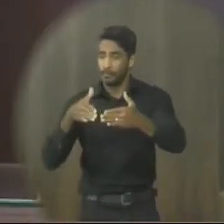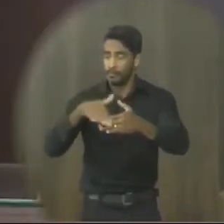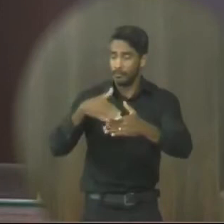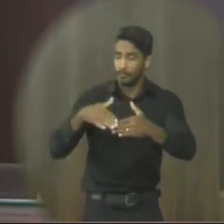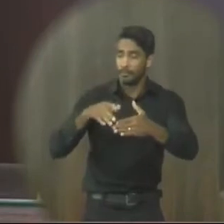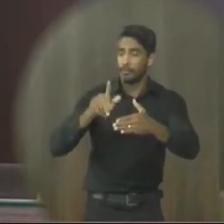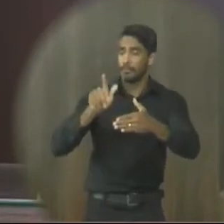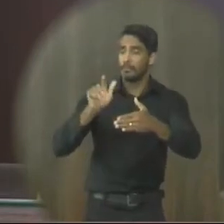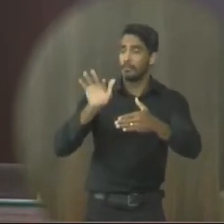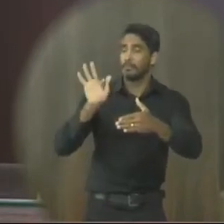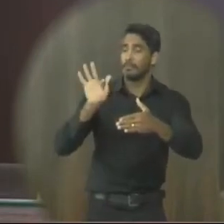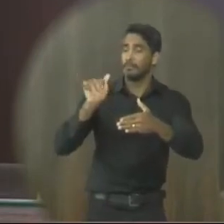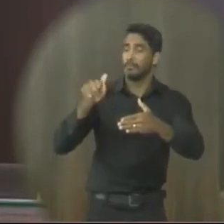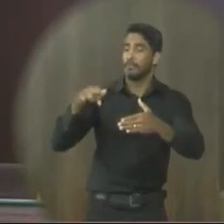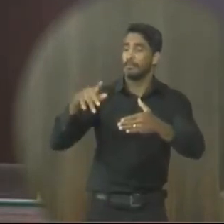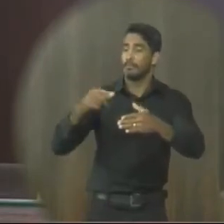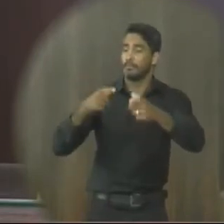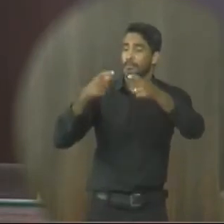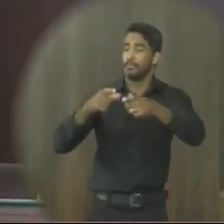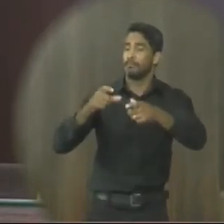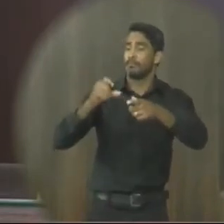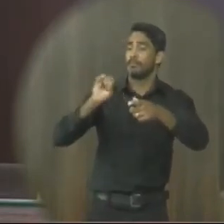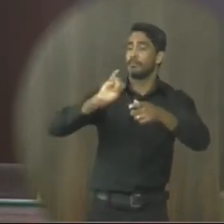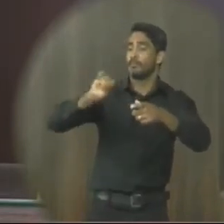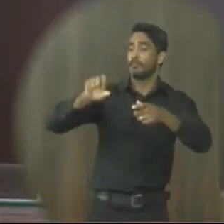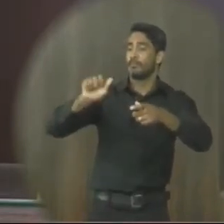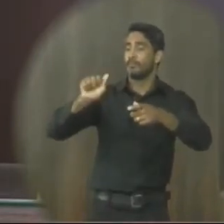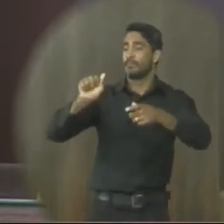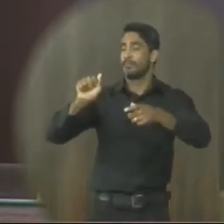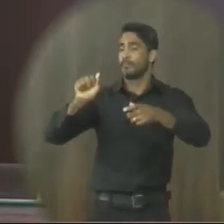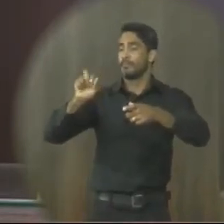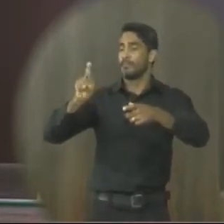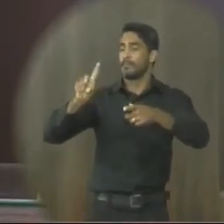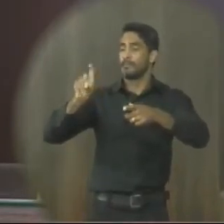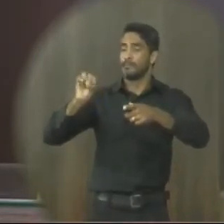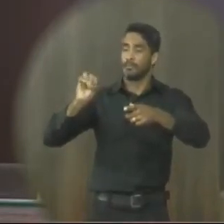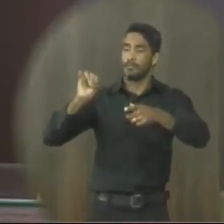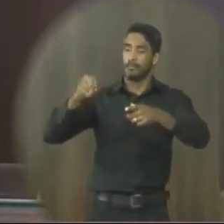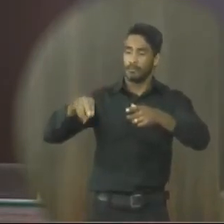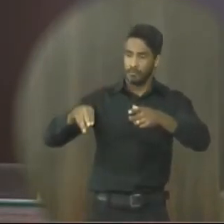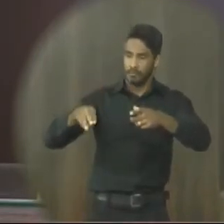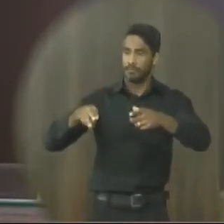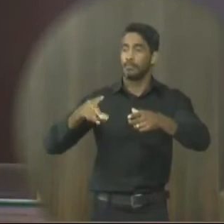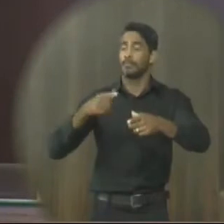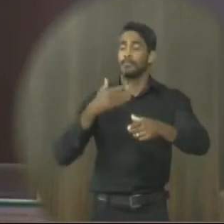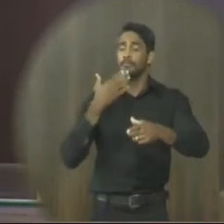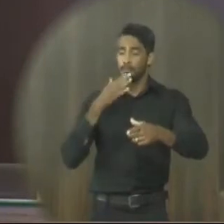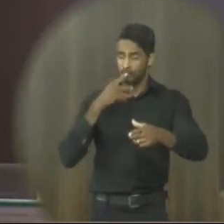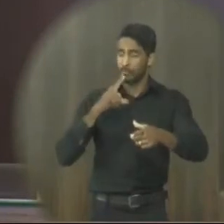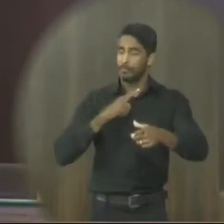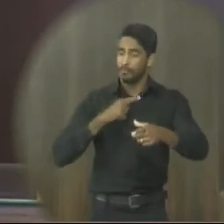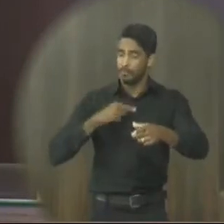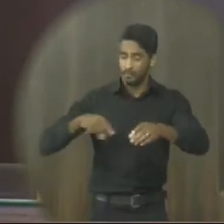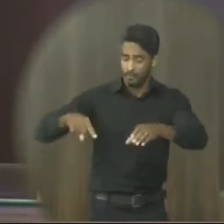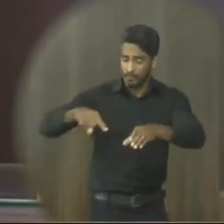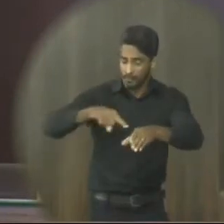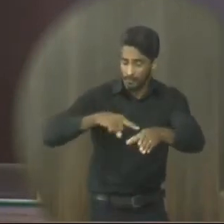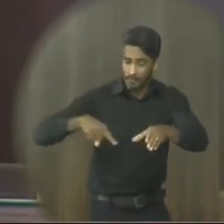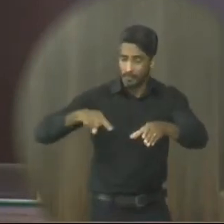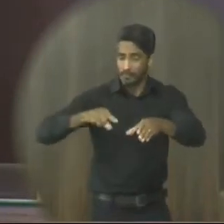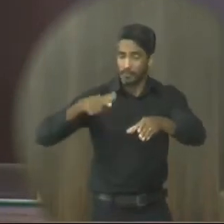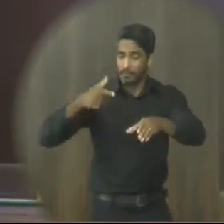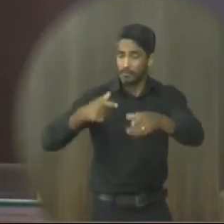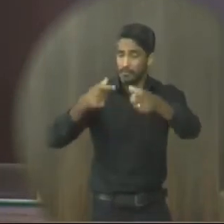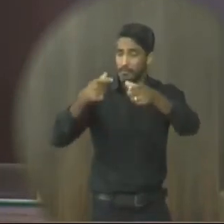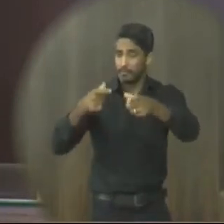Antunes, localizada no bairro Jardim Imperial, no qual existe uma cratera enorme nesse